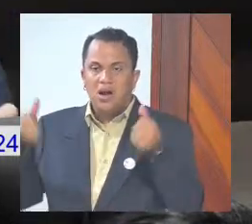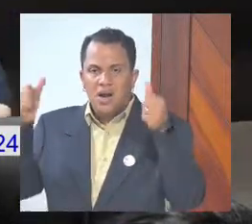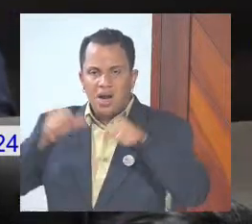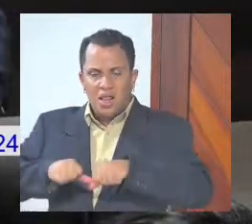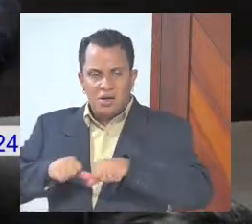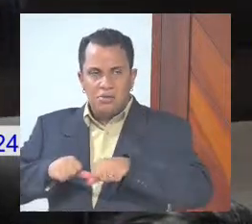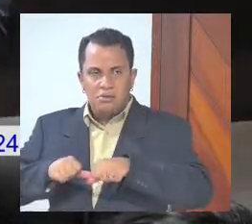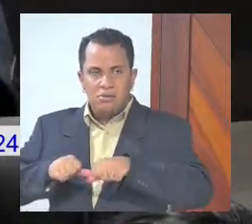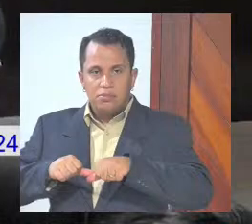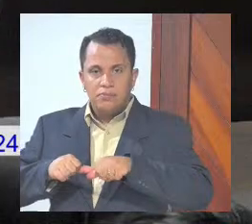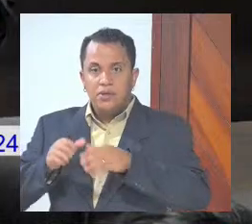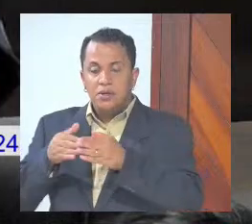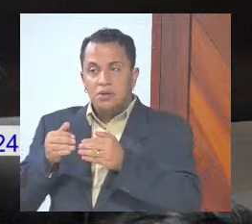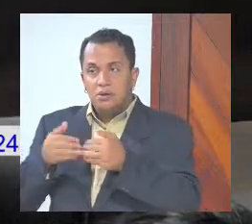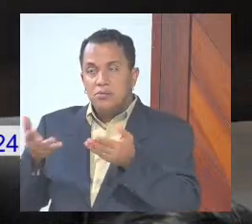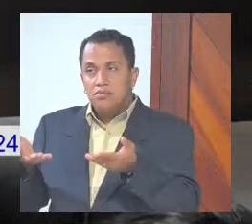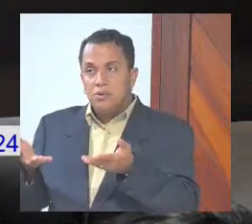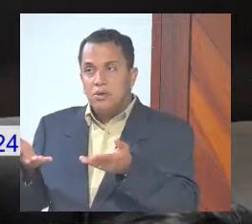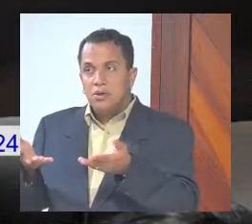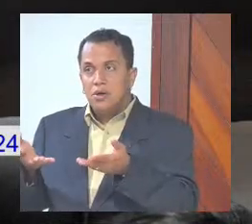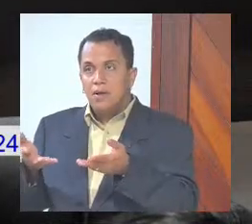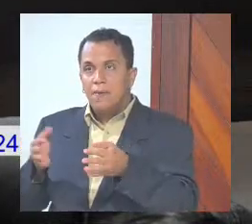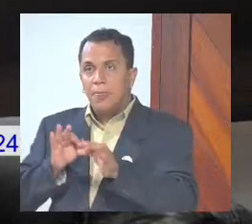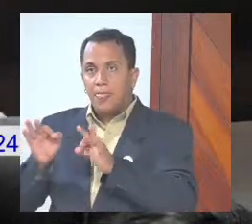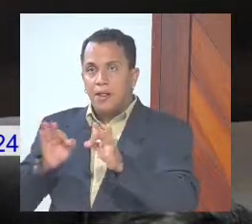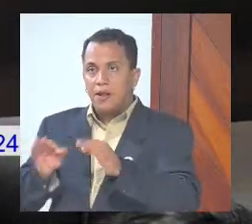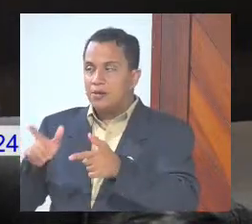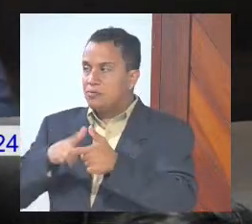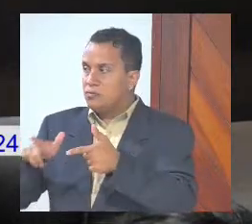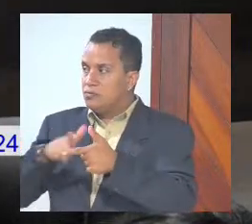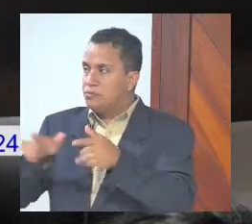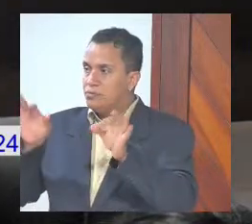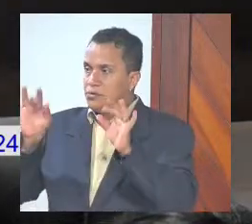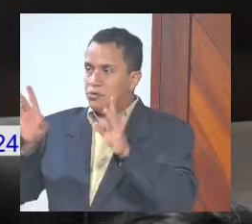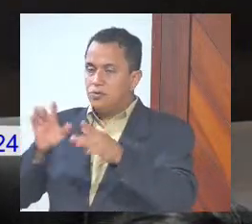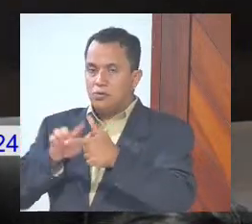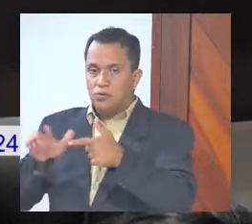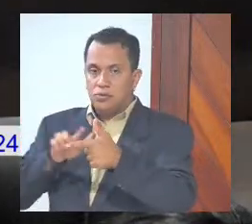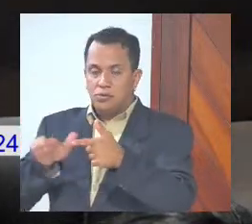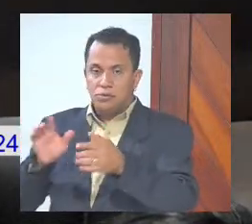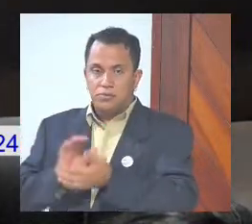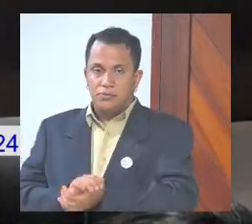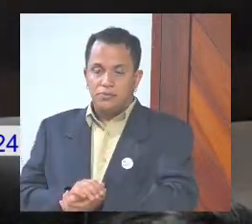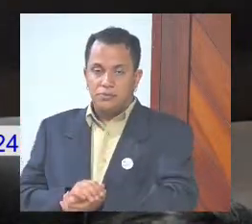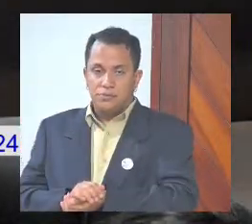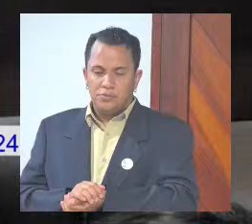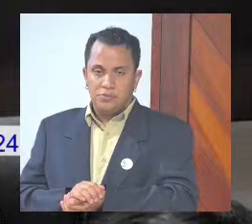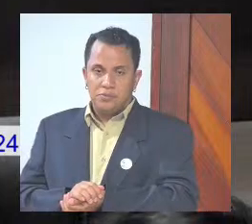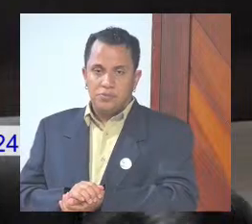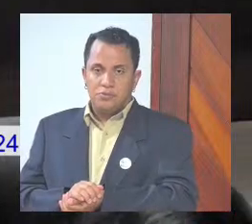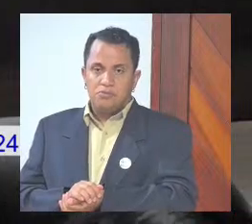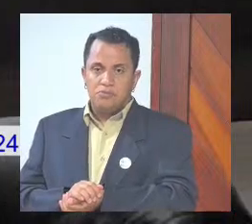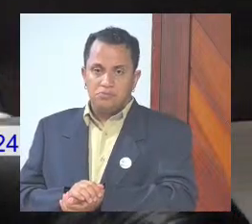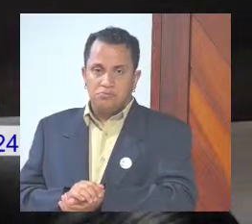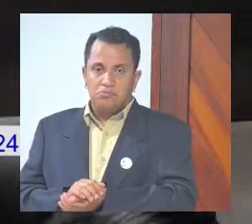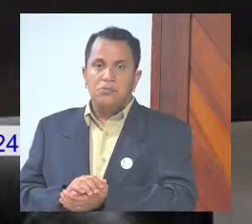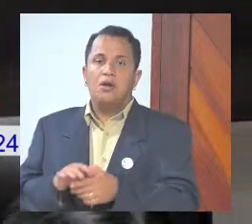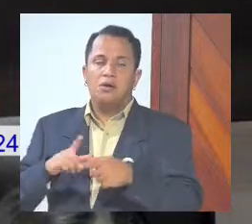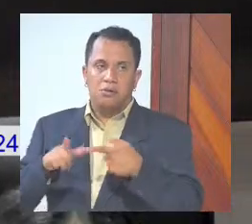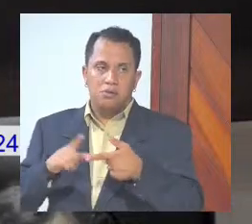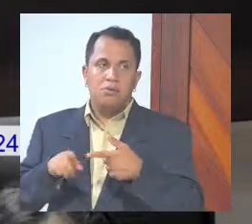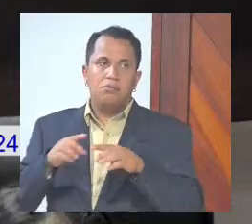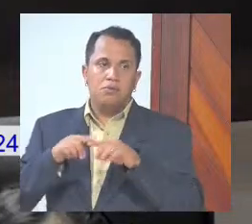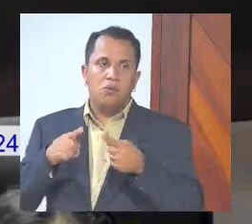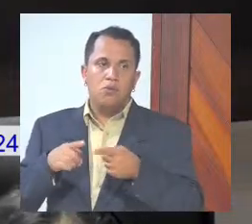prejudicado. Então, está cobrando, ele quer cobrar, ele quer a resolução do problema, só isso, né? Resolvendo o problema, se resolve todo o